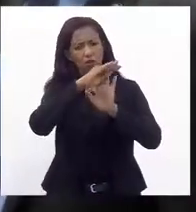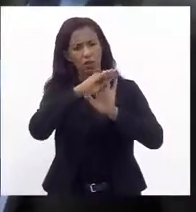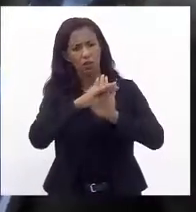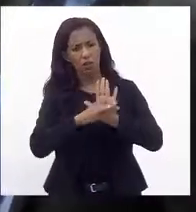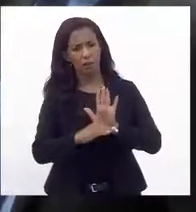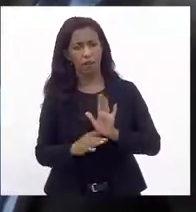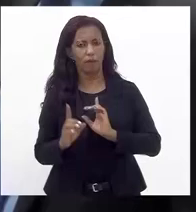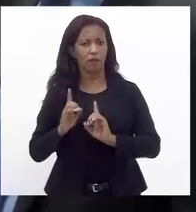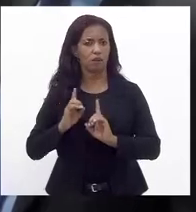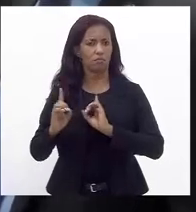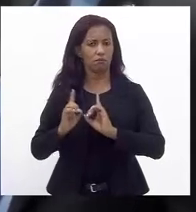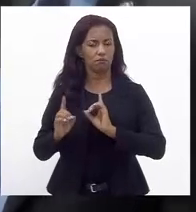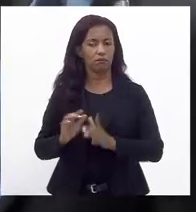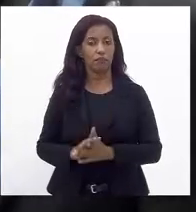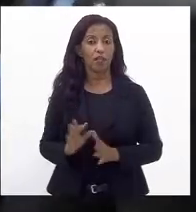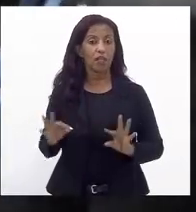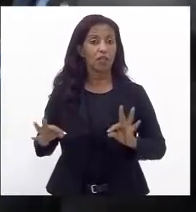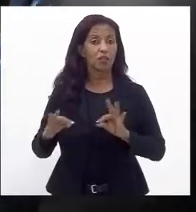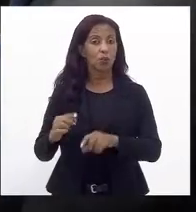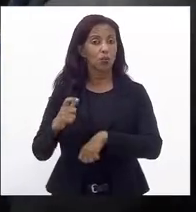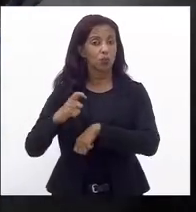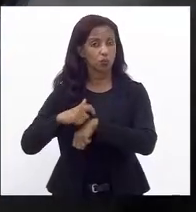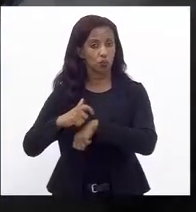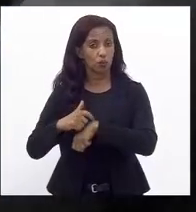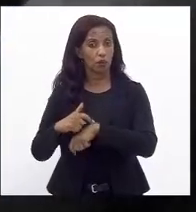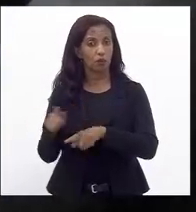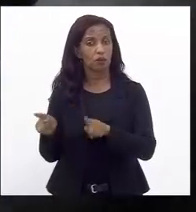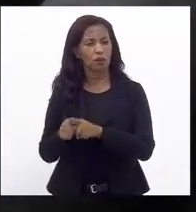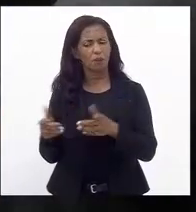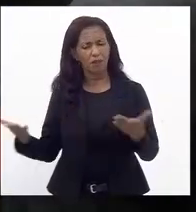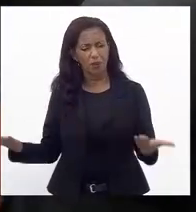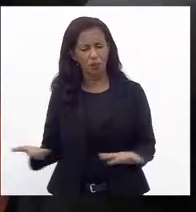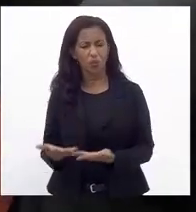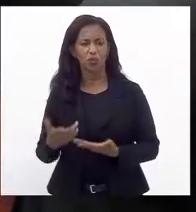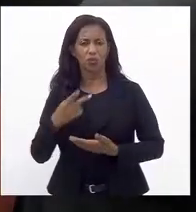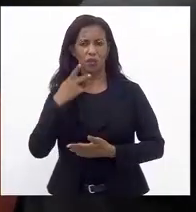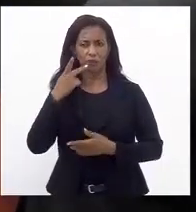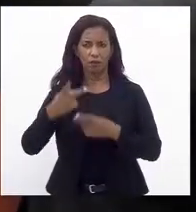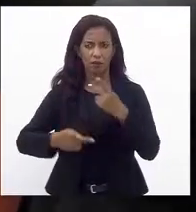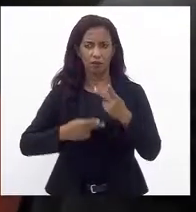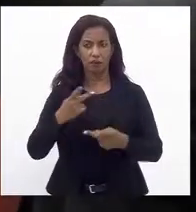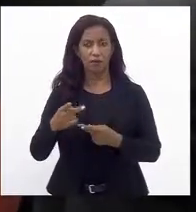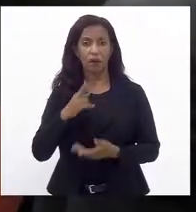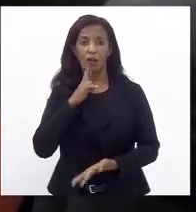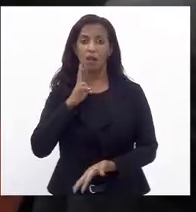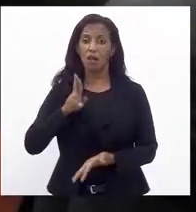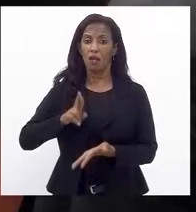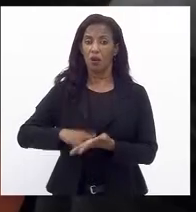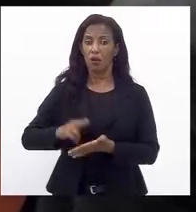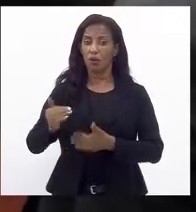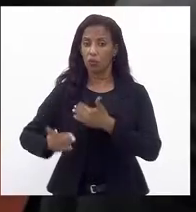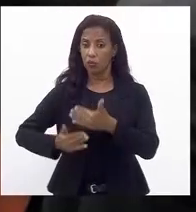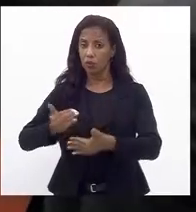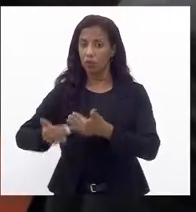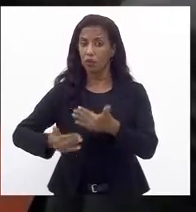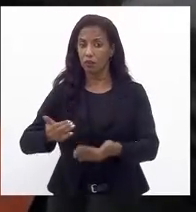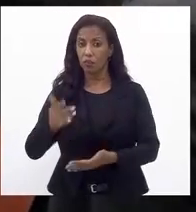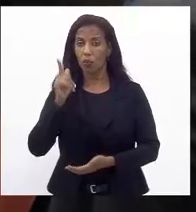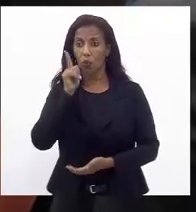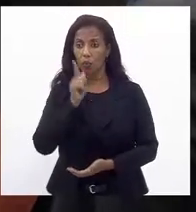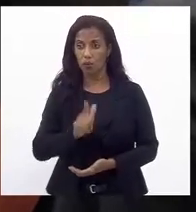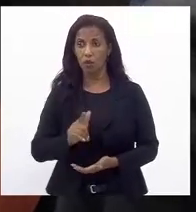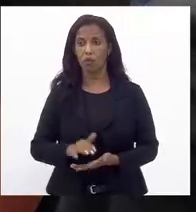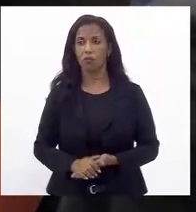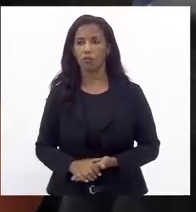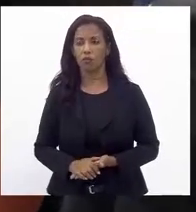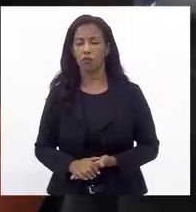desse debate em todos os momentos inclusive hoje na minha manifestação reconheci que os avanços que nós conseguimos